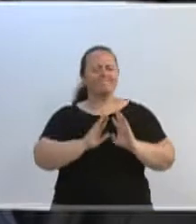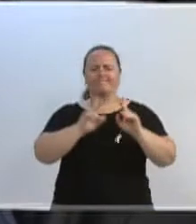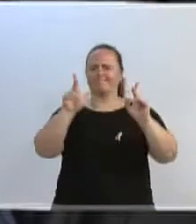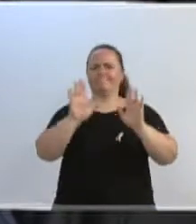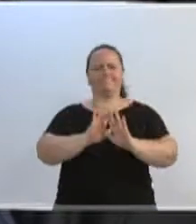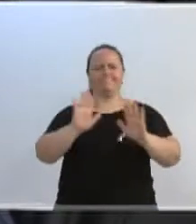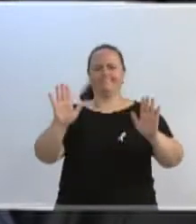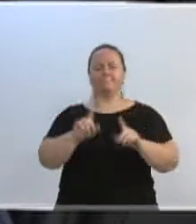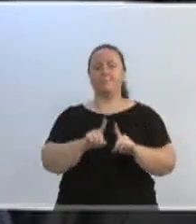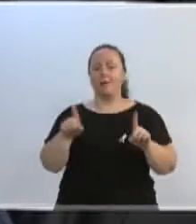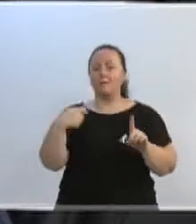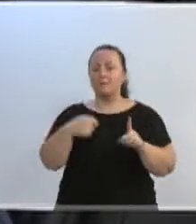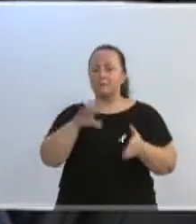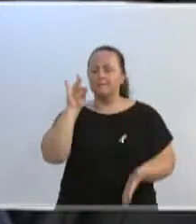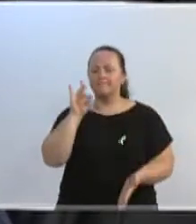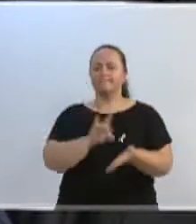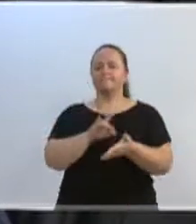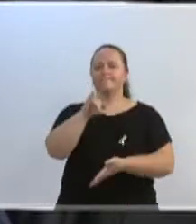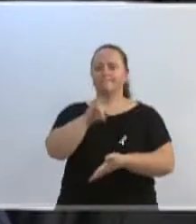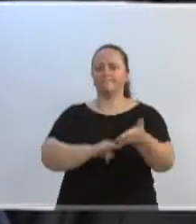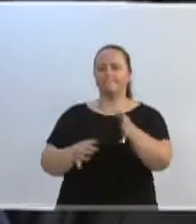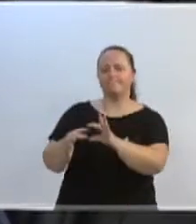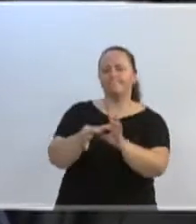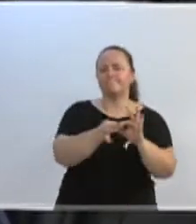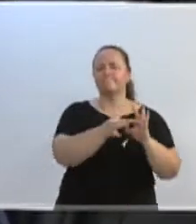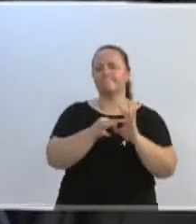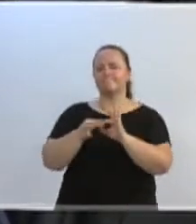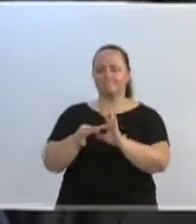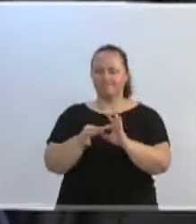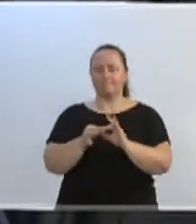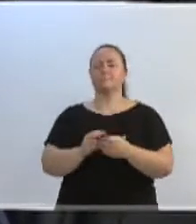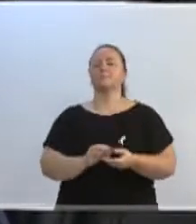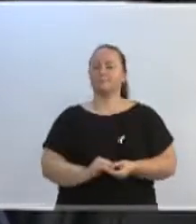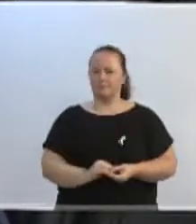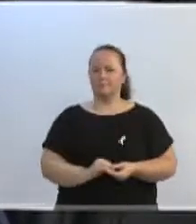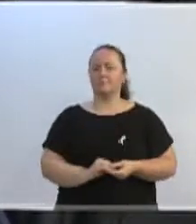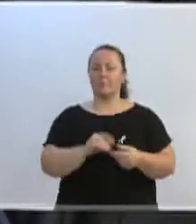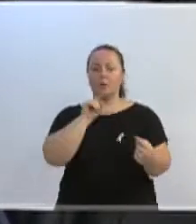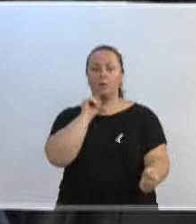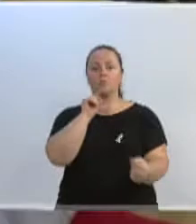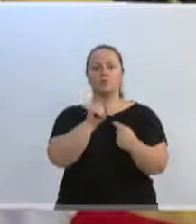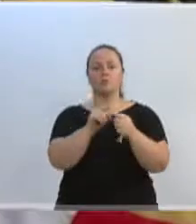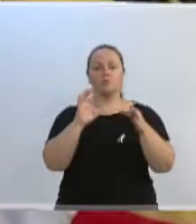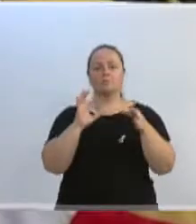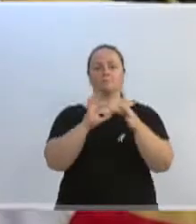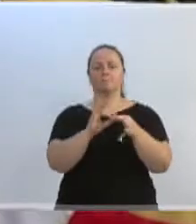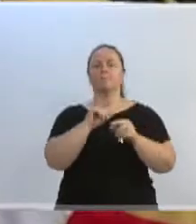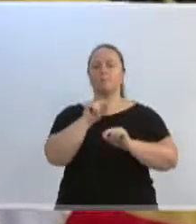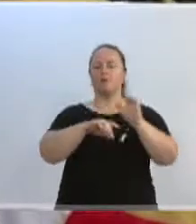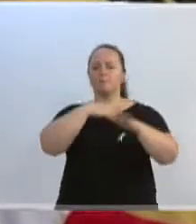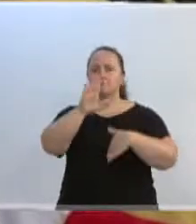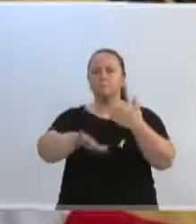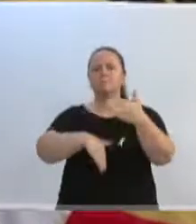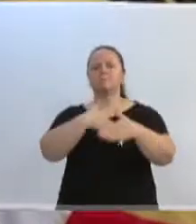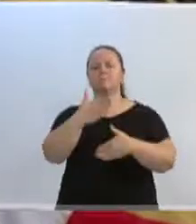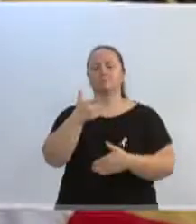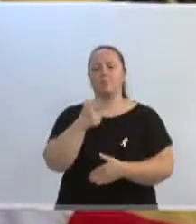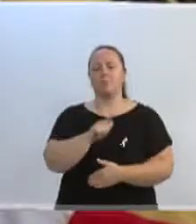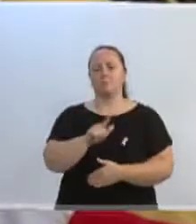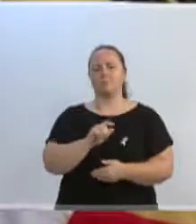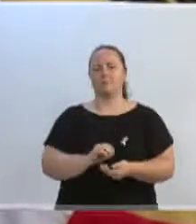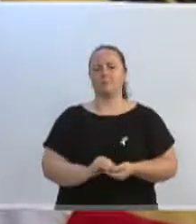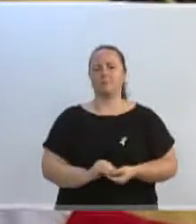nós temos que sair daqui unidos, com uma causa única, que é avançarmos e avançarmos